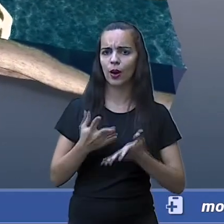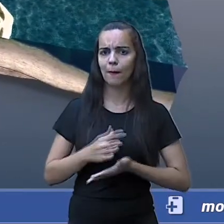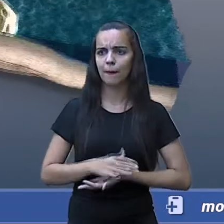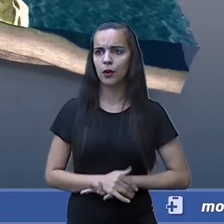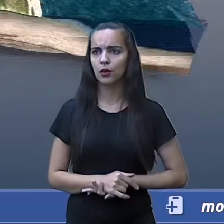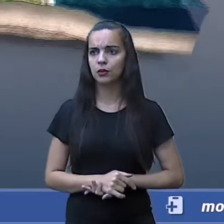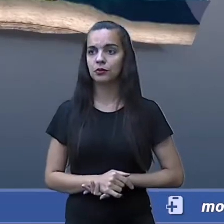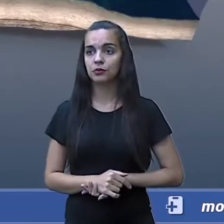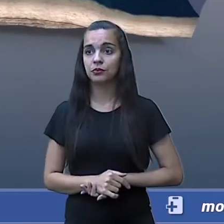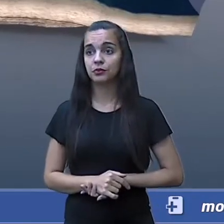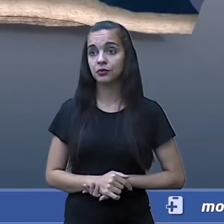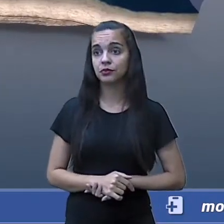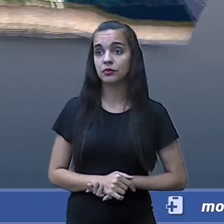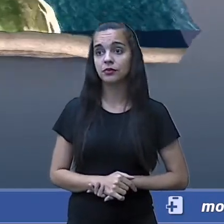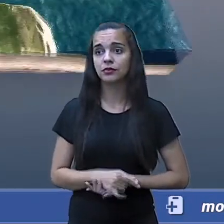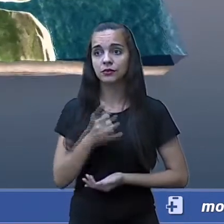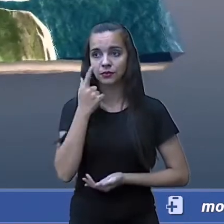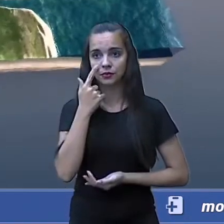olhem bem,